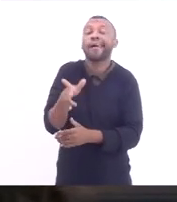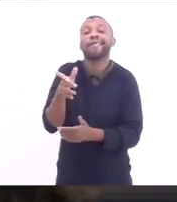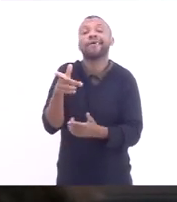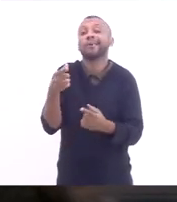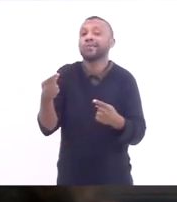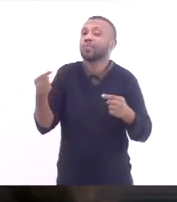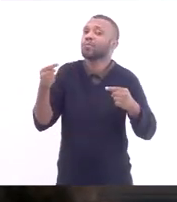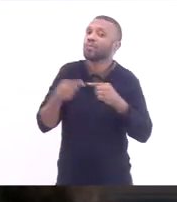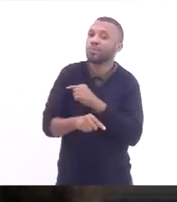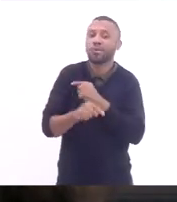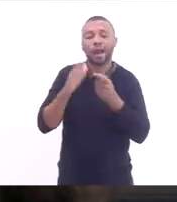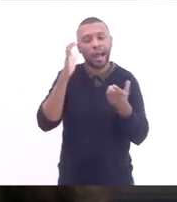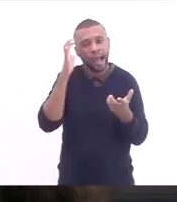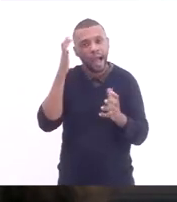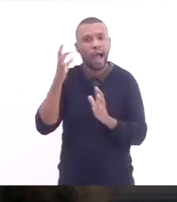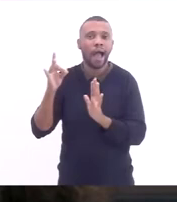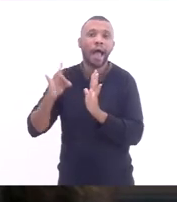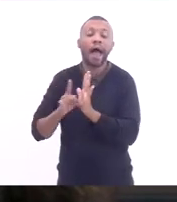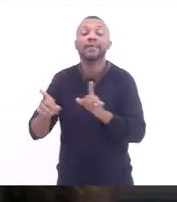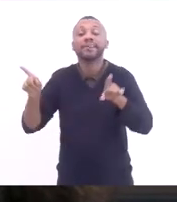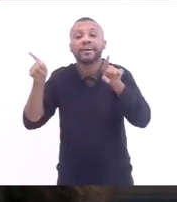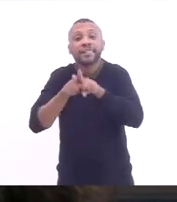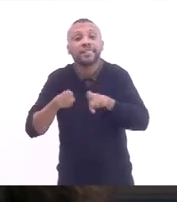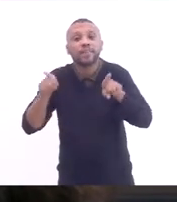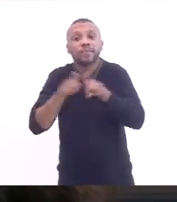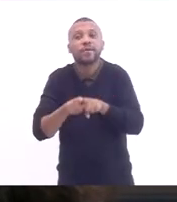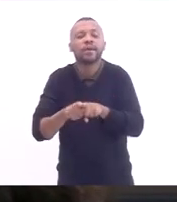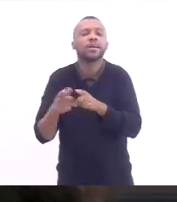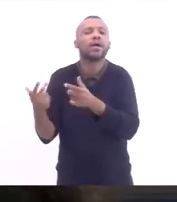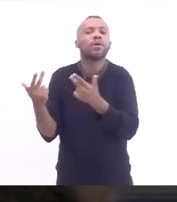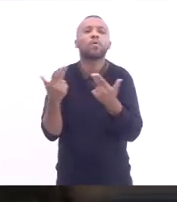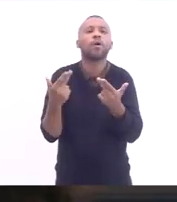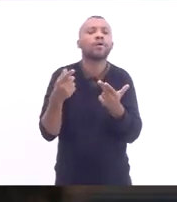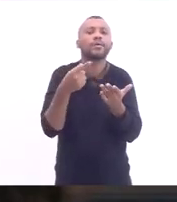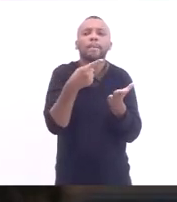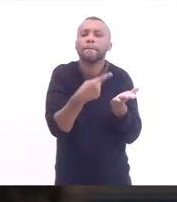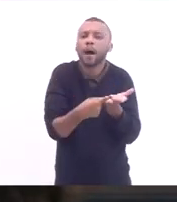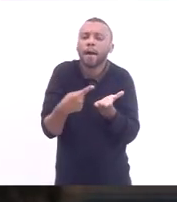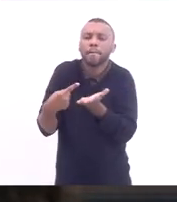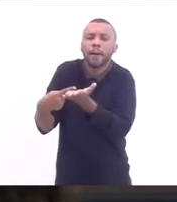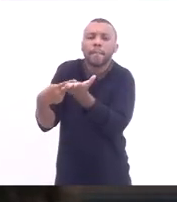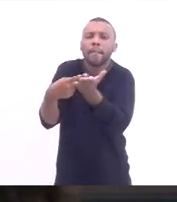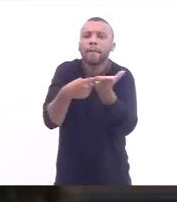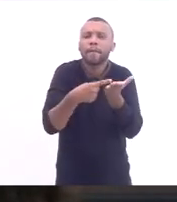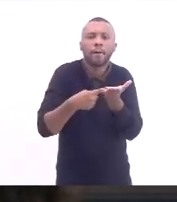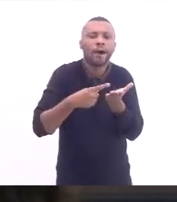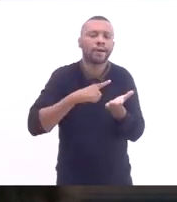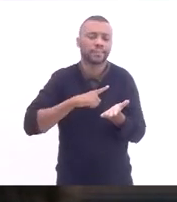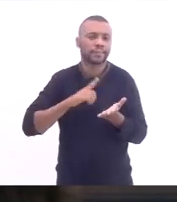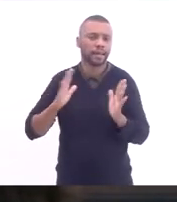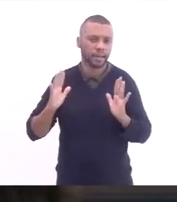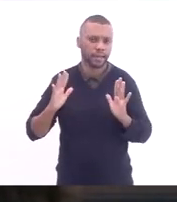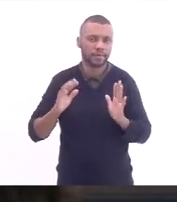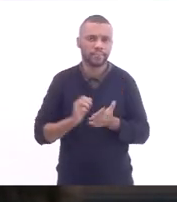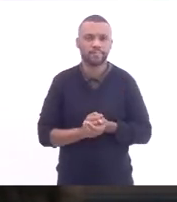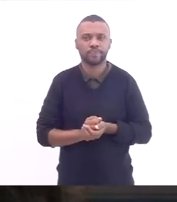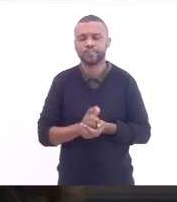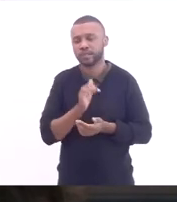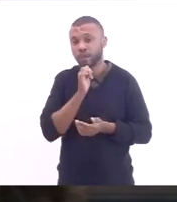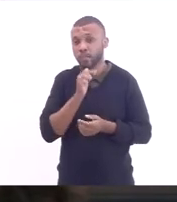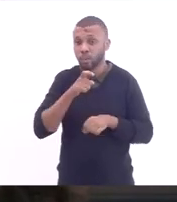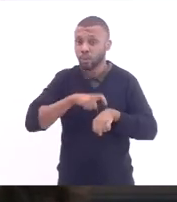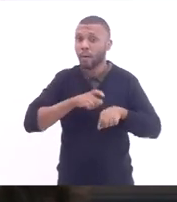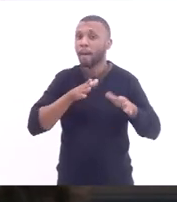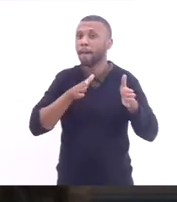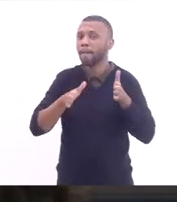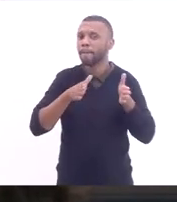corresponde de forma alguma à realidade, inclusive com esses comprometimentos que está existindo. Quer dizer, quando termina o prazo